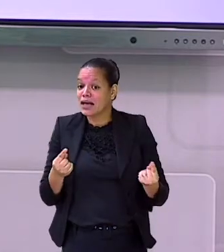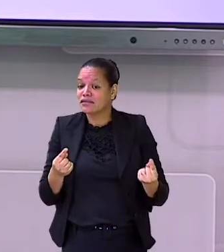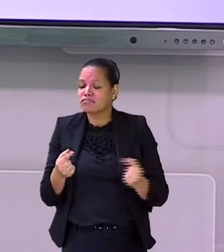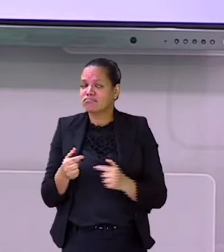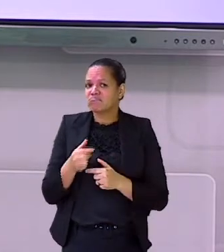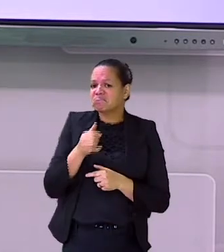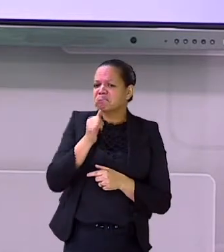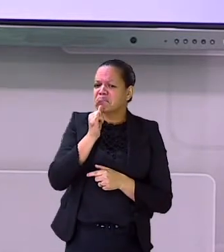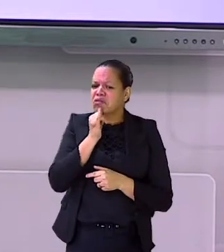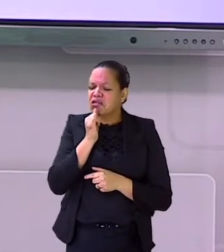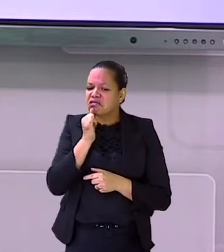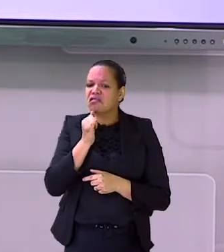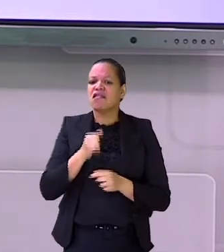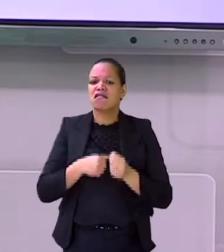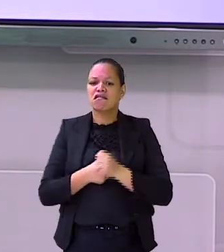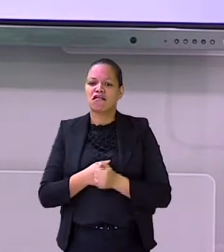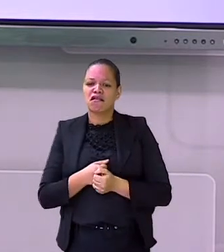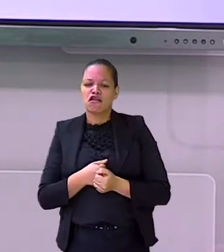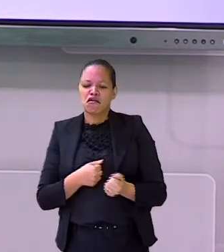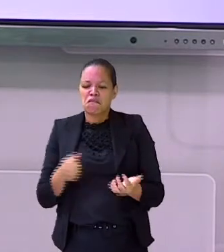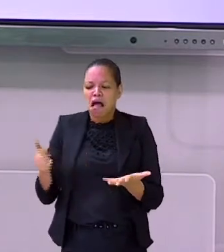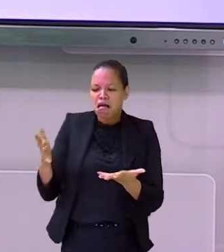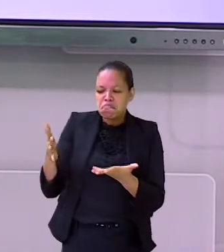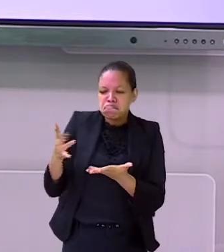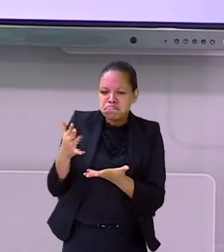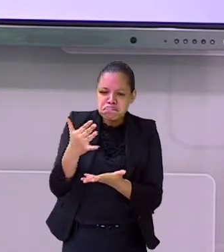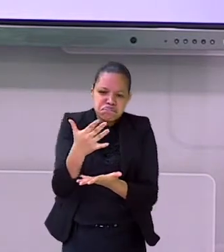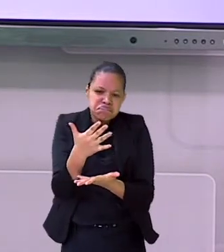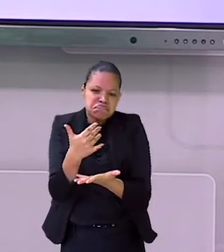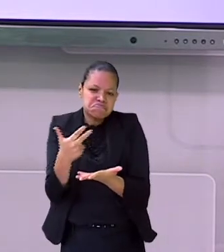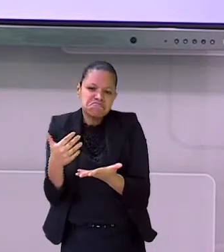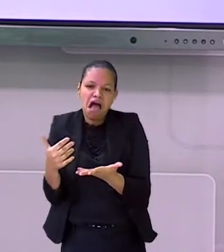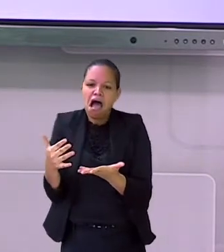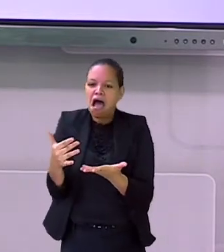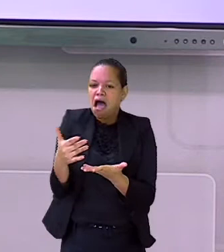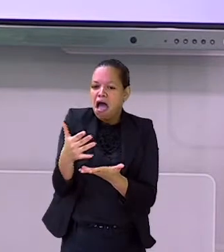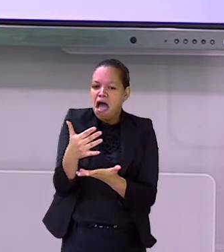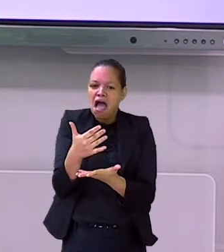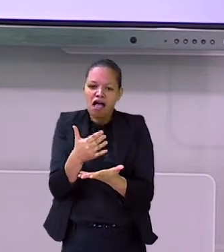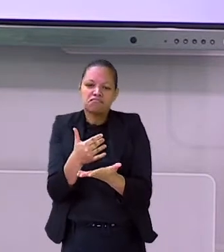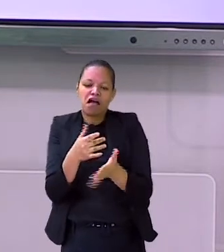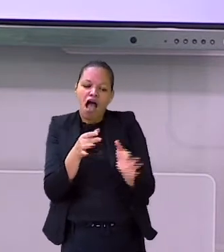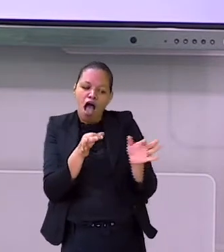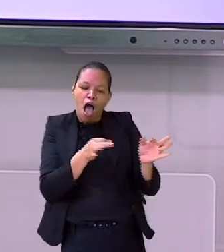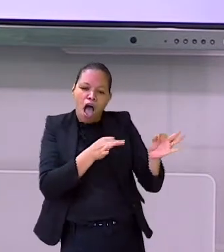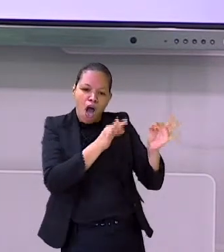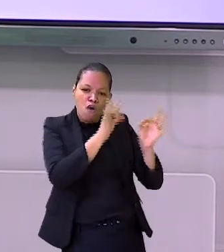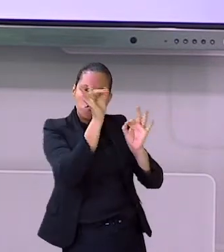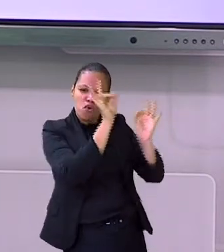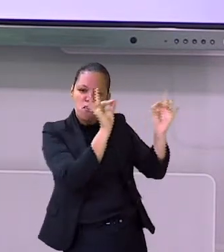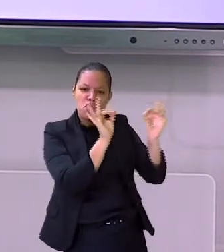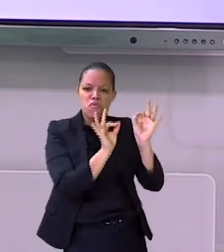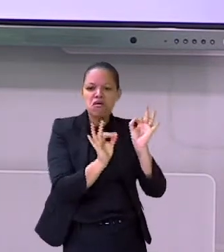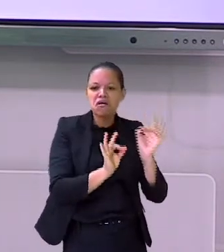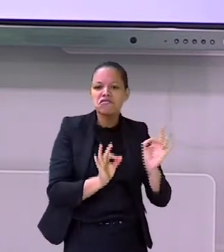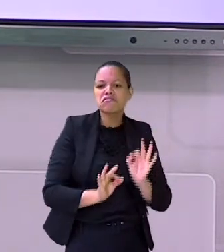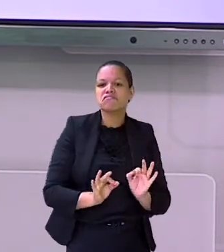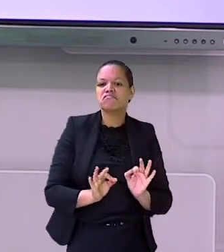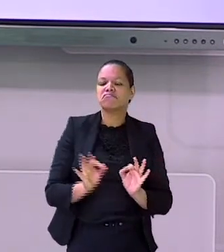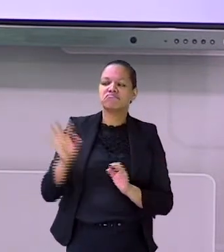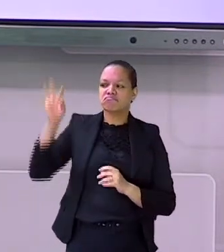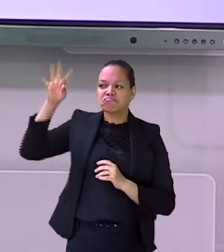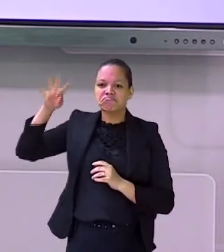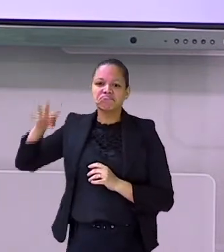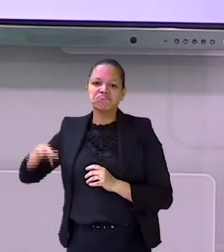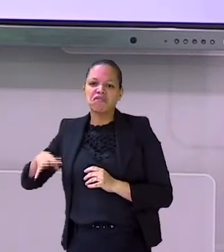de uma pesquisa, registra tudo organizadinho numa tabela, nós